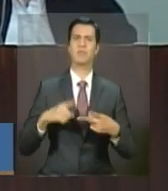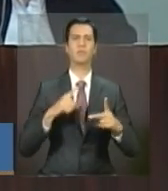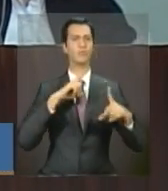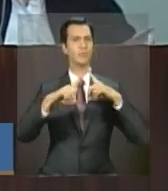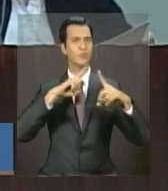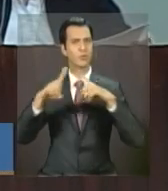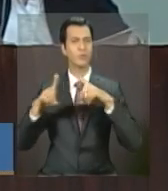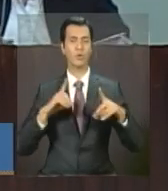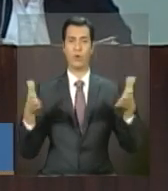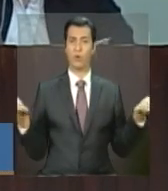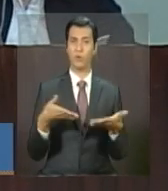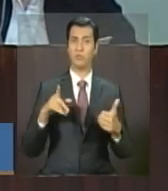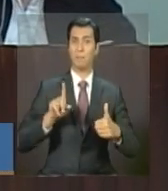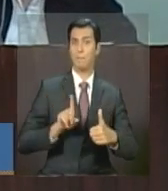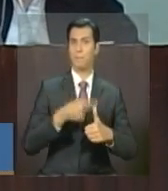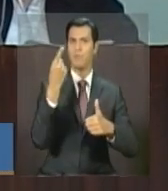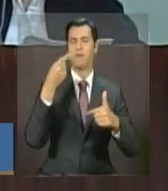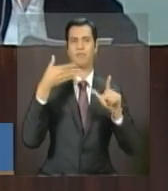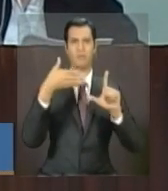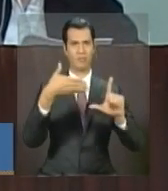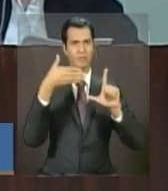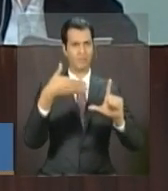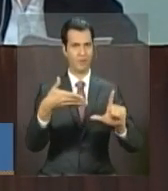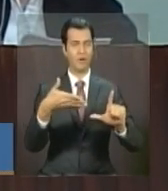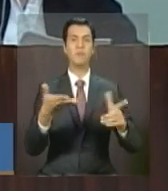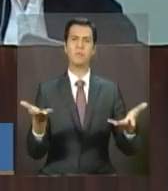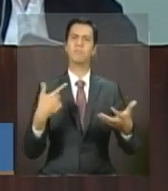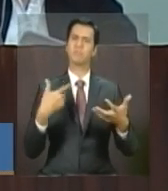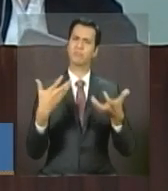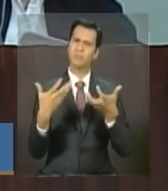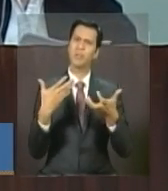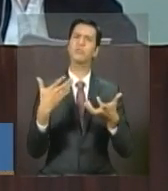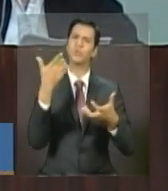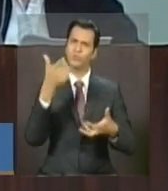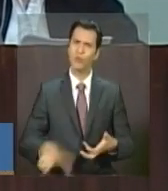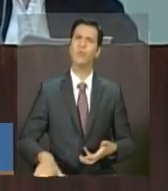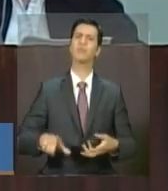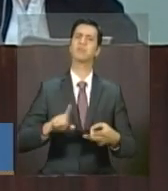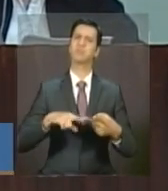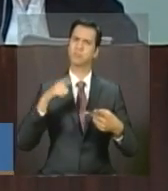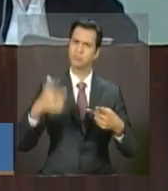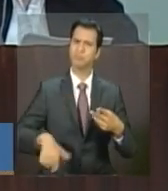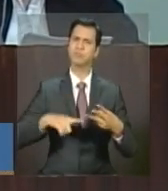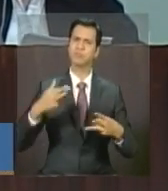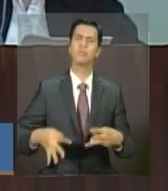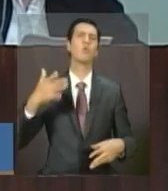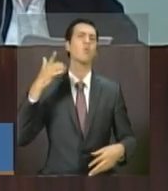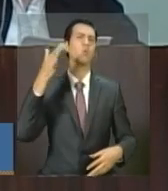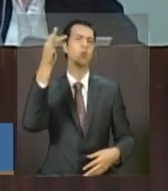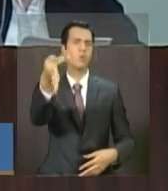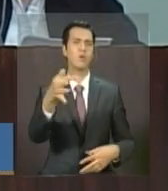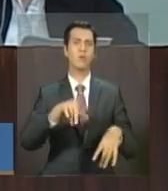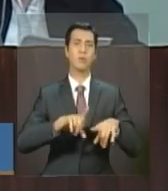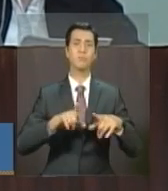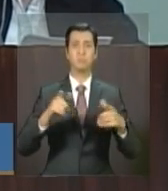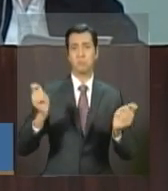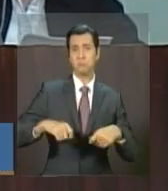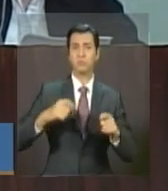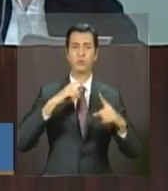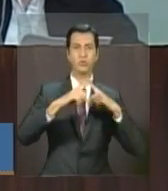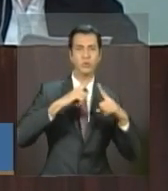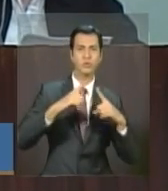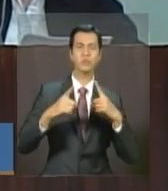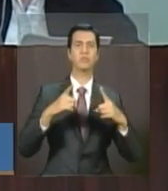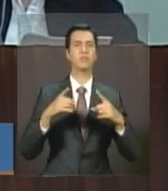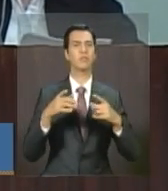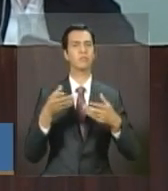estar realizando. Pretendemos realizar outros momentos, não só de mobilização, de esclarecimento, de discussão. Esse é um plano que não